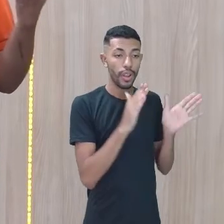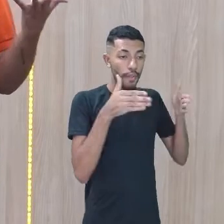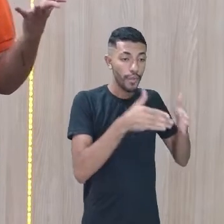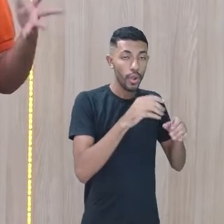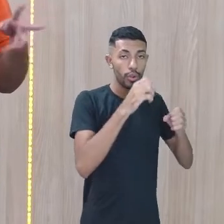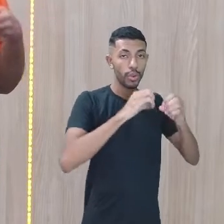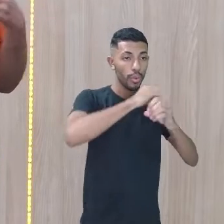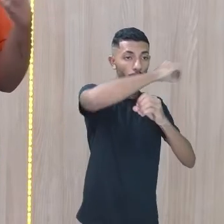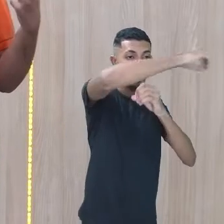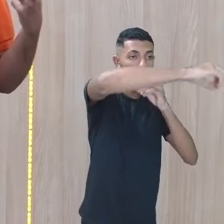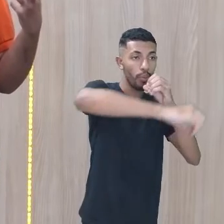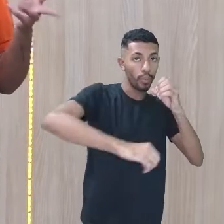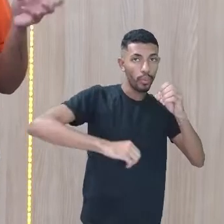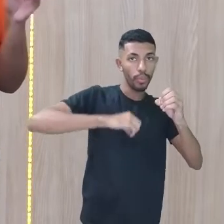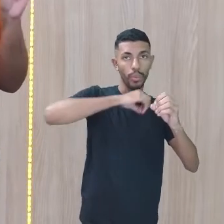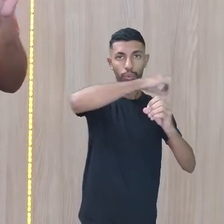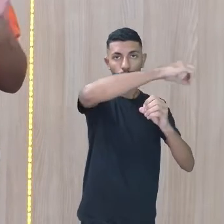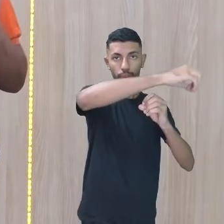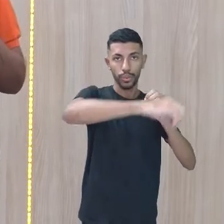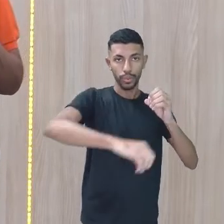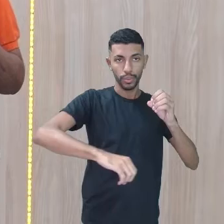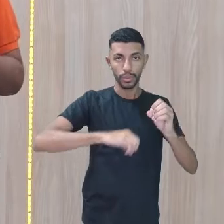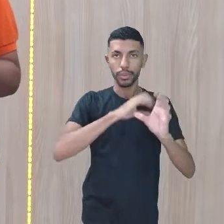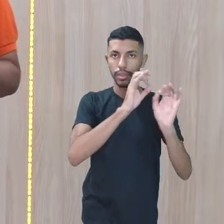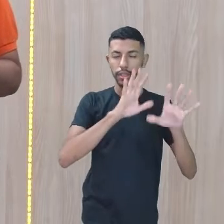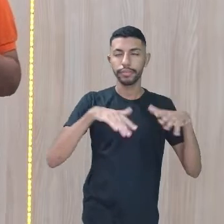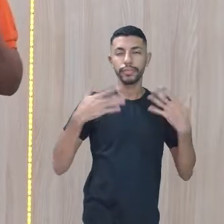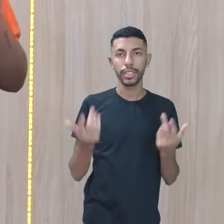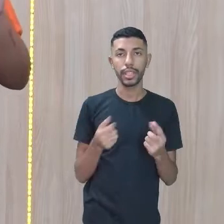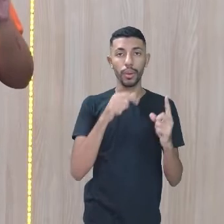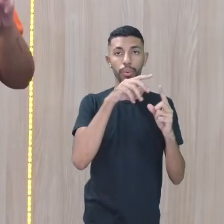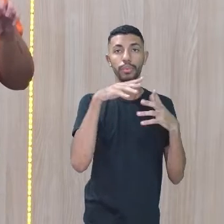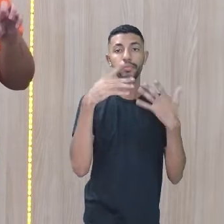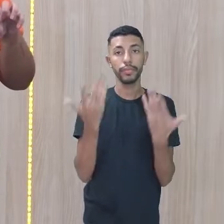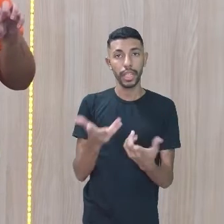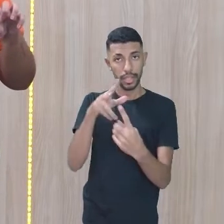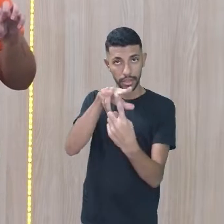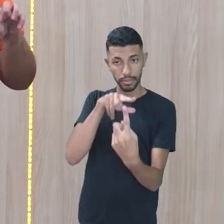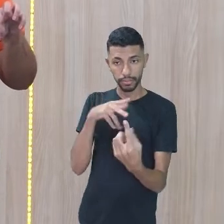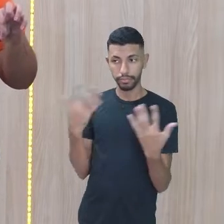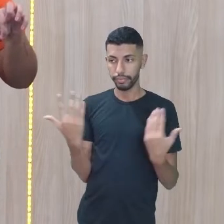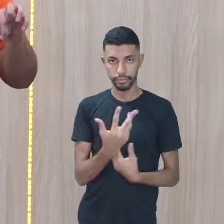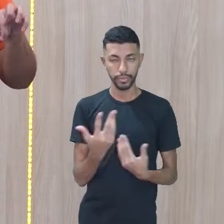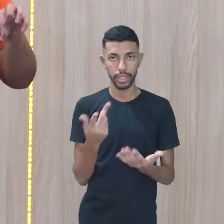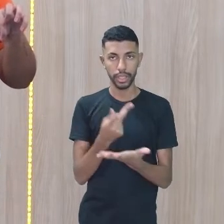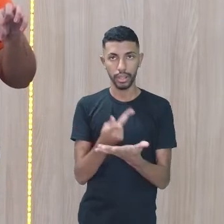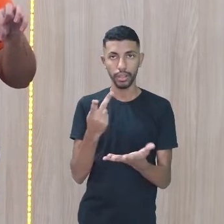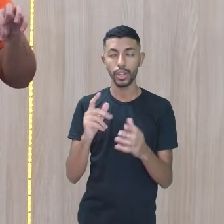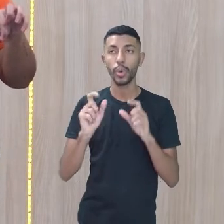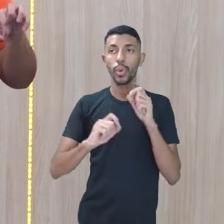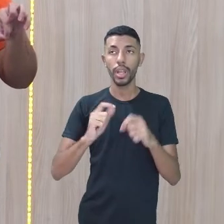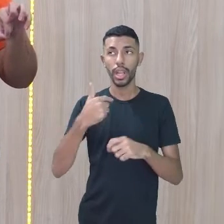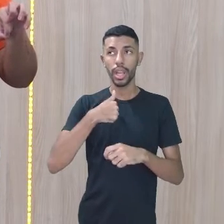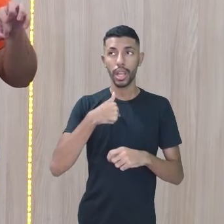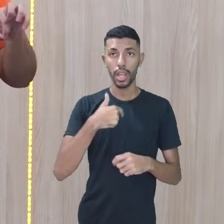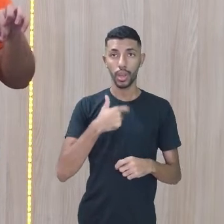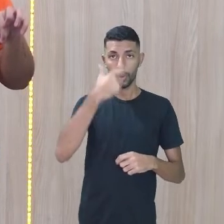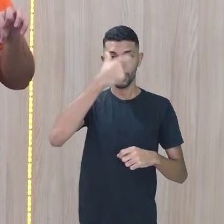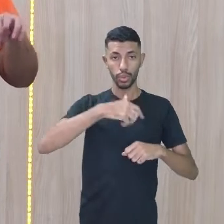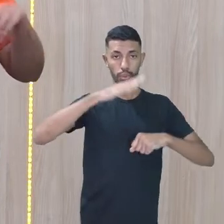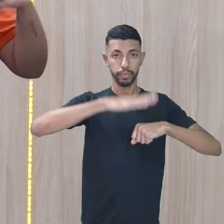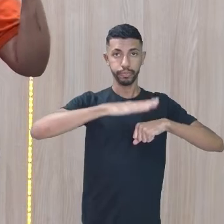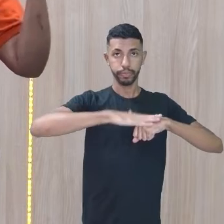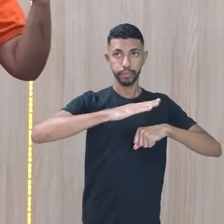sobre o sistema solar, sobre os planetas. Nesse ponto de vista, nessa situação específica, eu vou ser a autoridade em